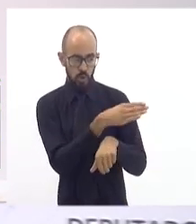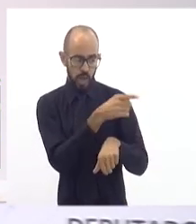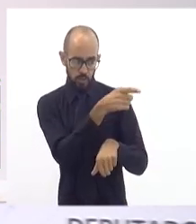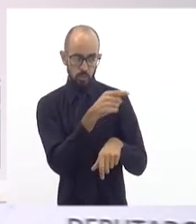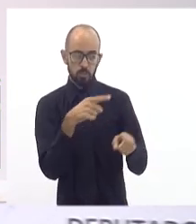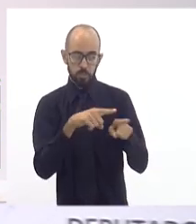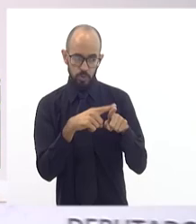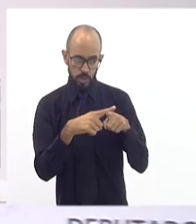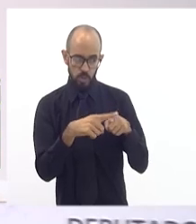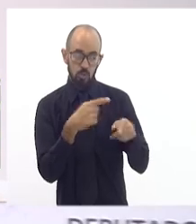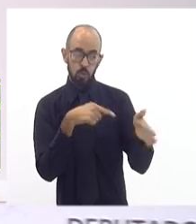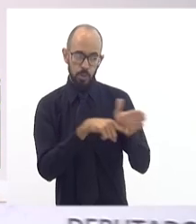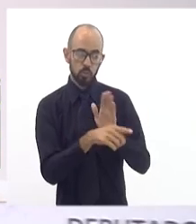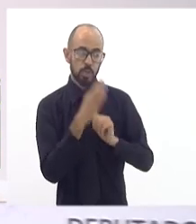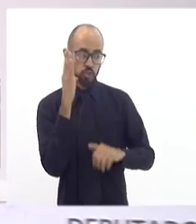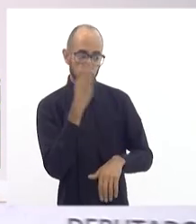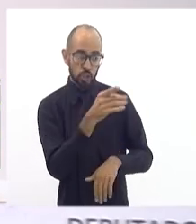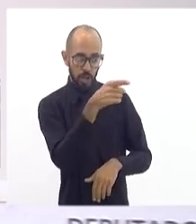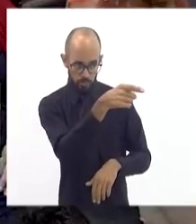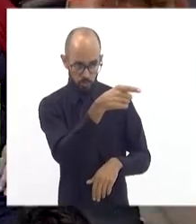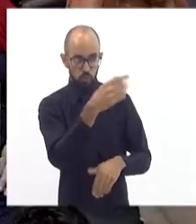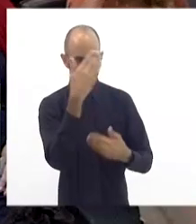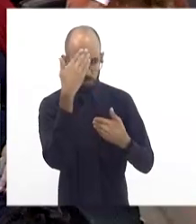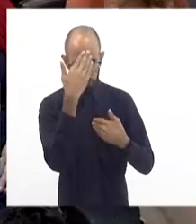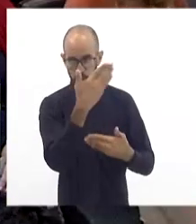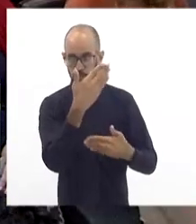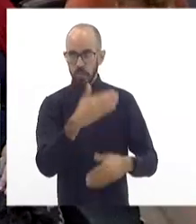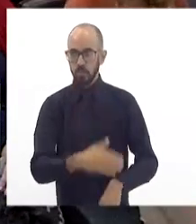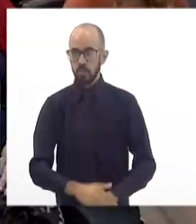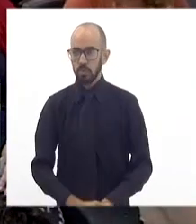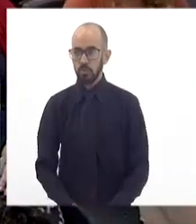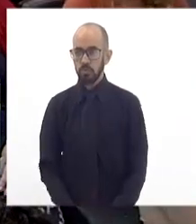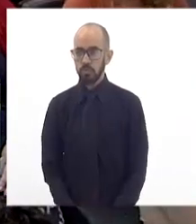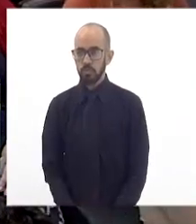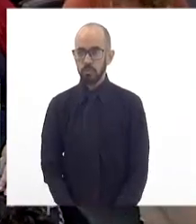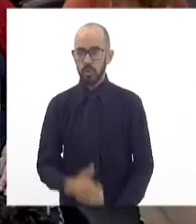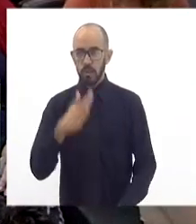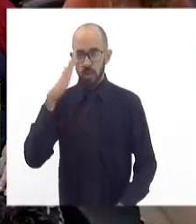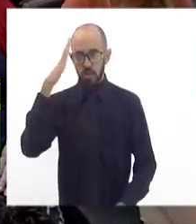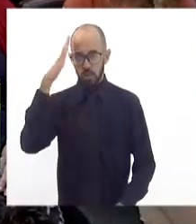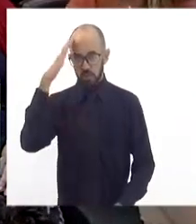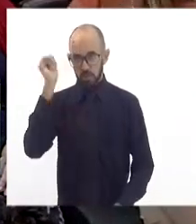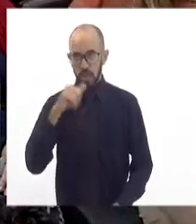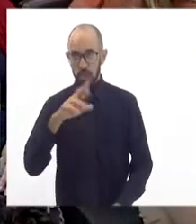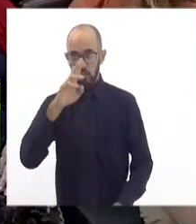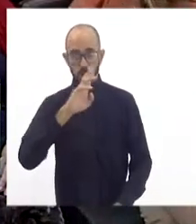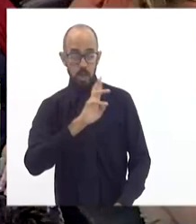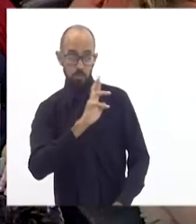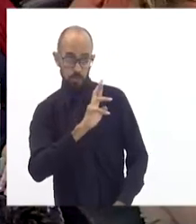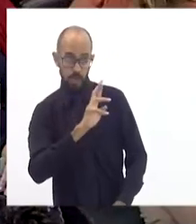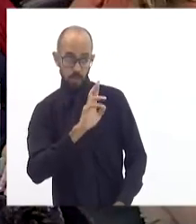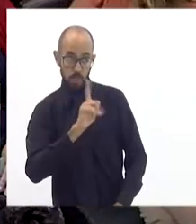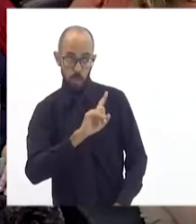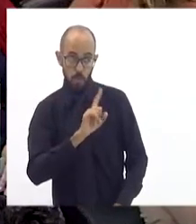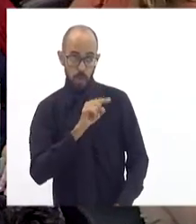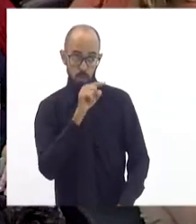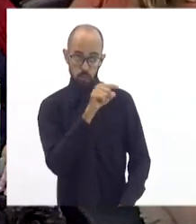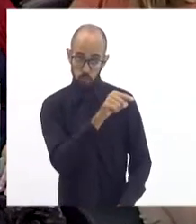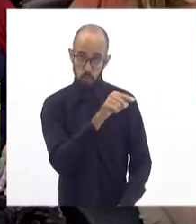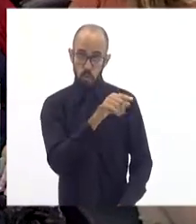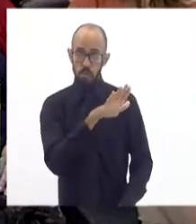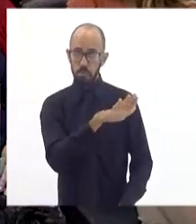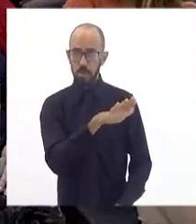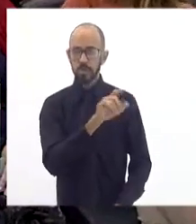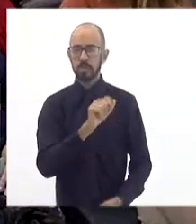falando para ele responder muito obrigado eu sei que eu acho com a sua no seu senhor mas cidadão que ele abordou